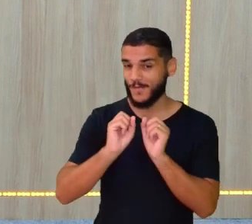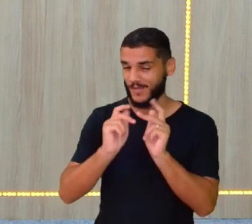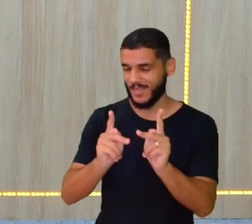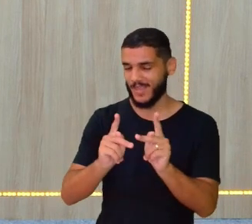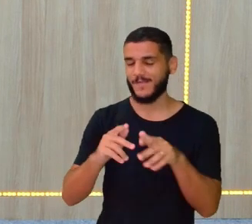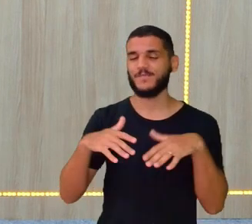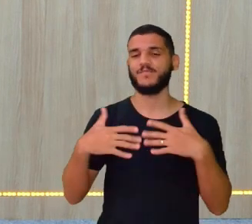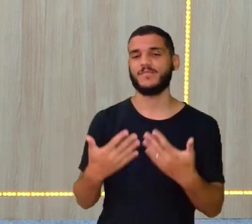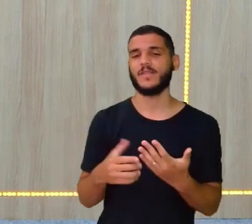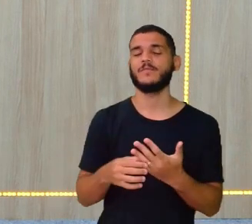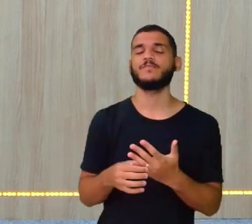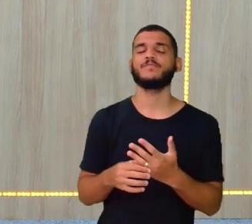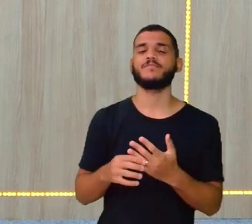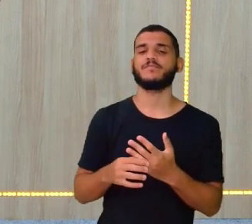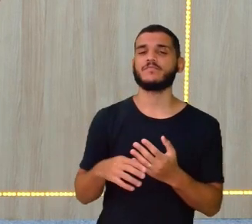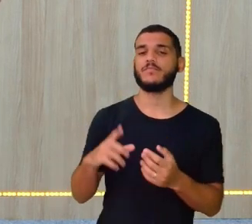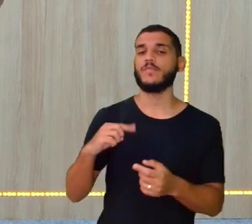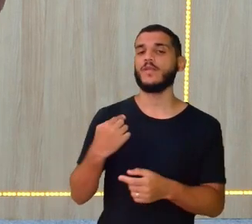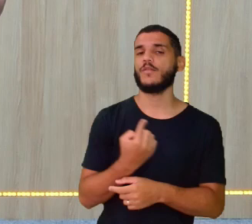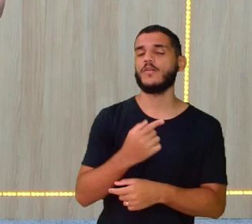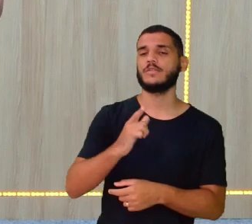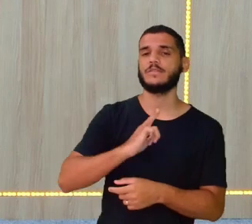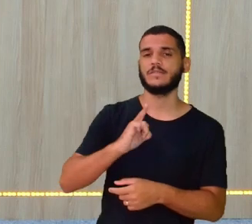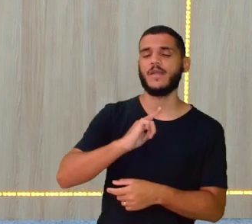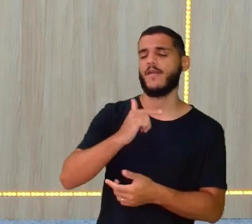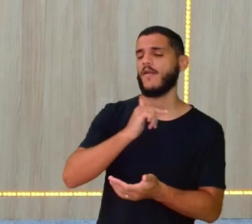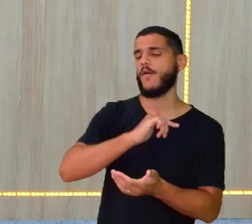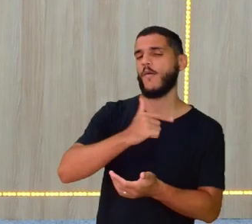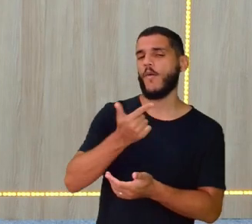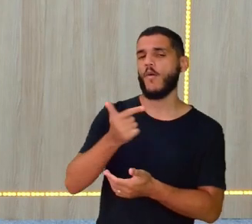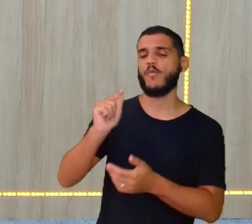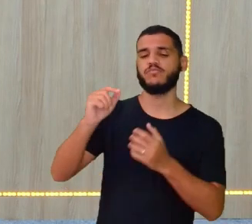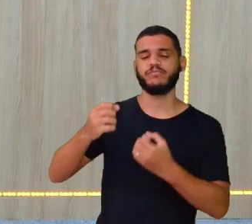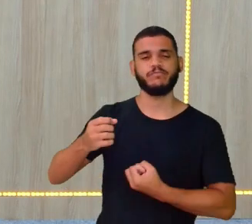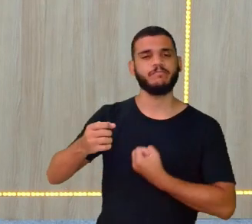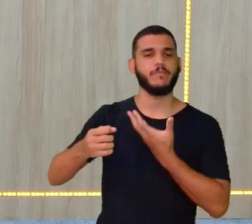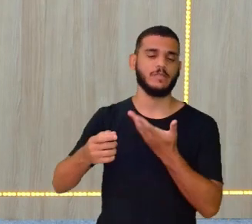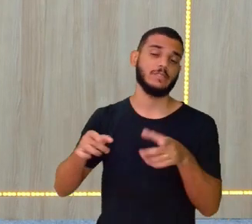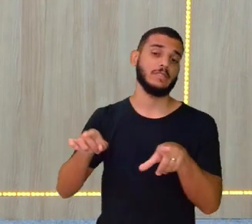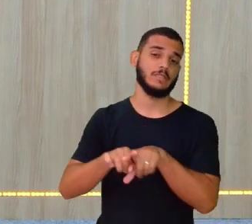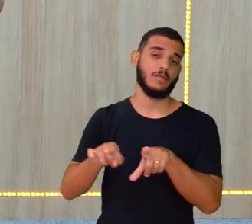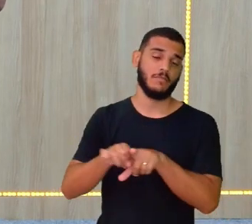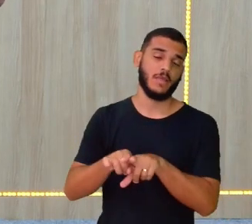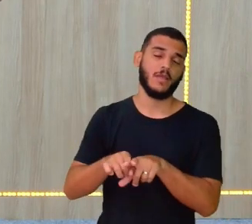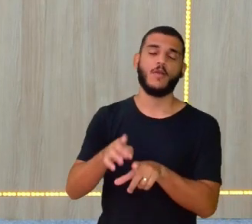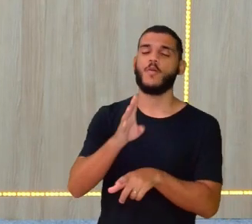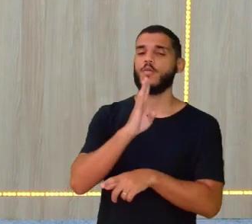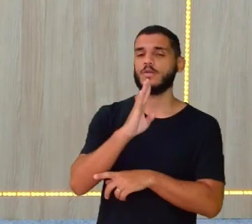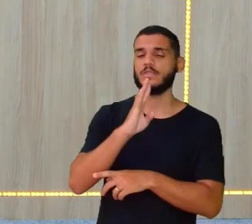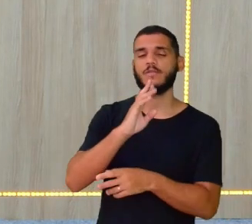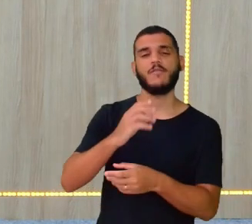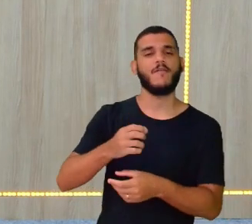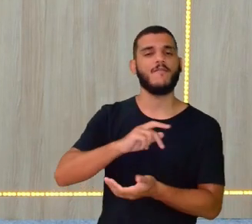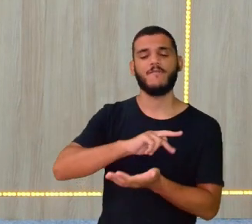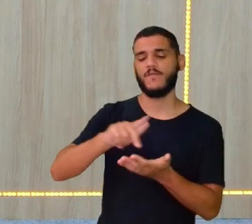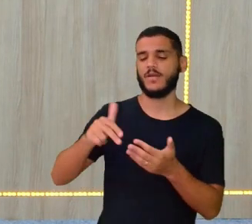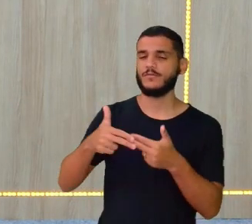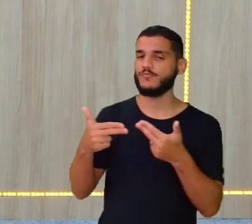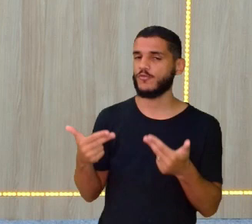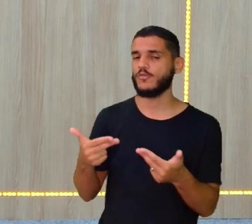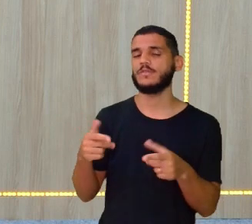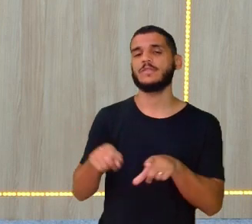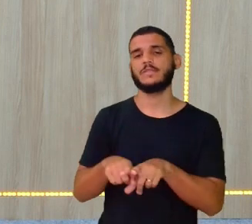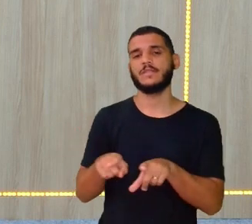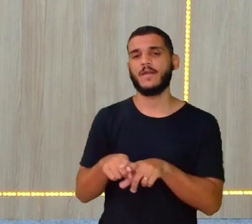Então, veremos outras poesias, outros poemas, conheceremos outros autores